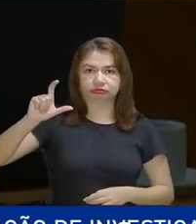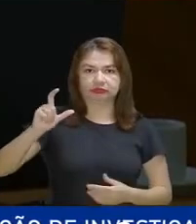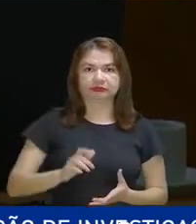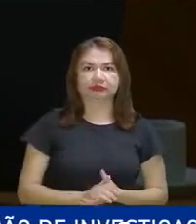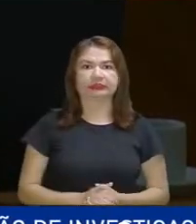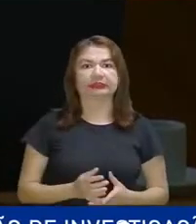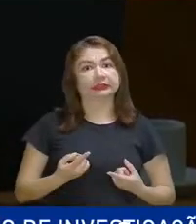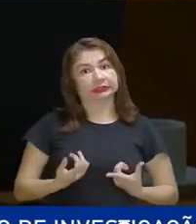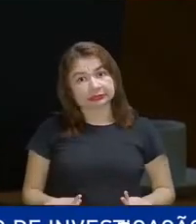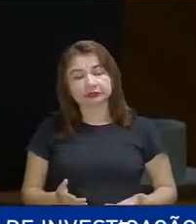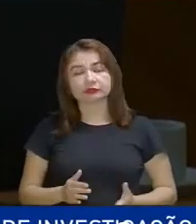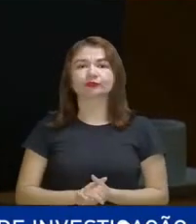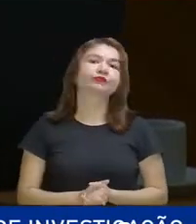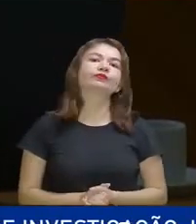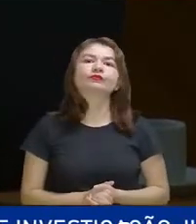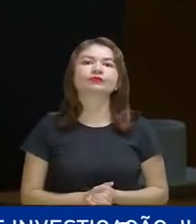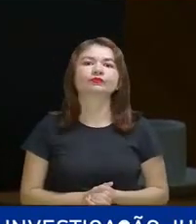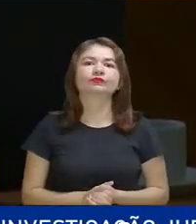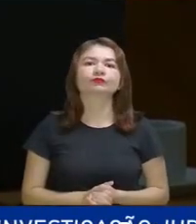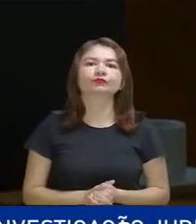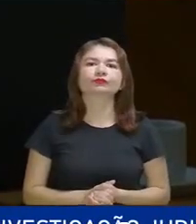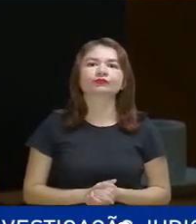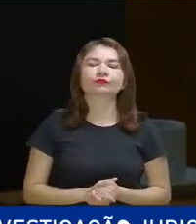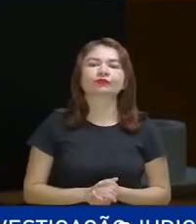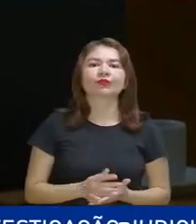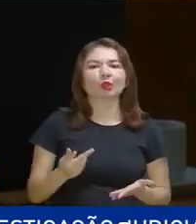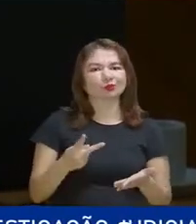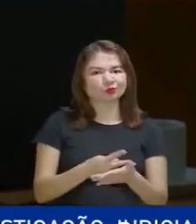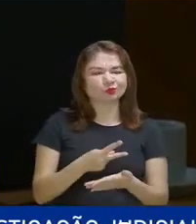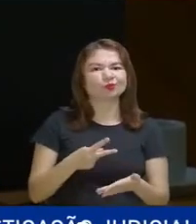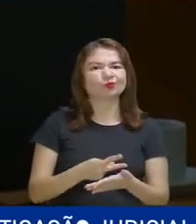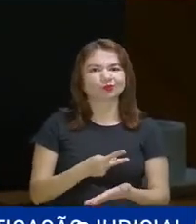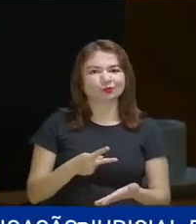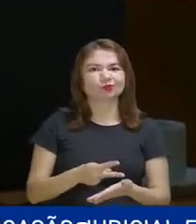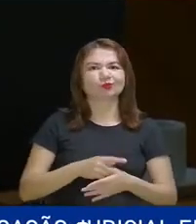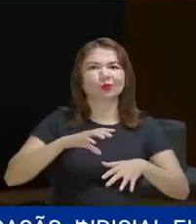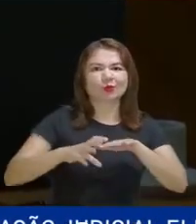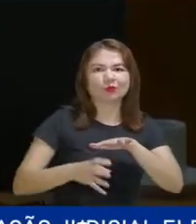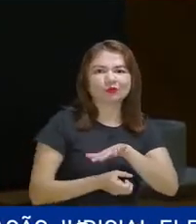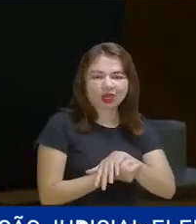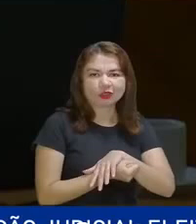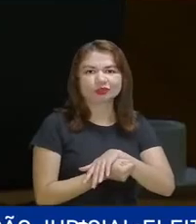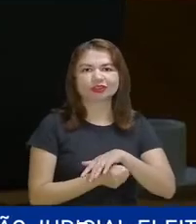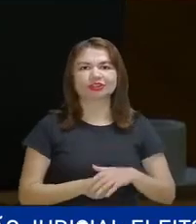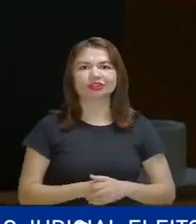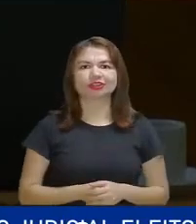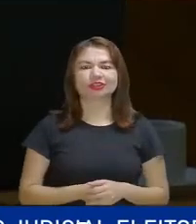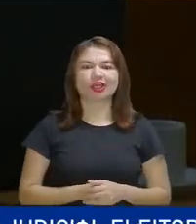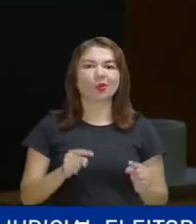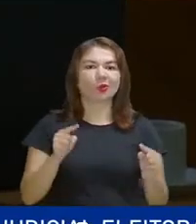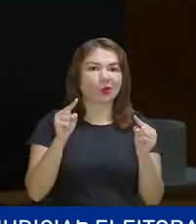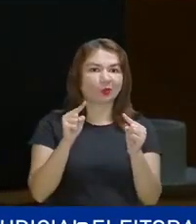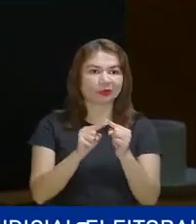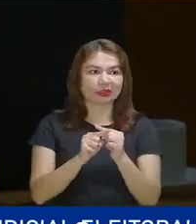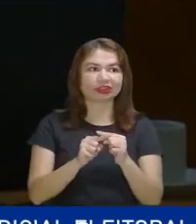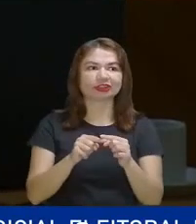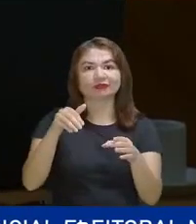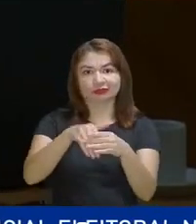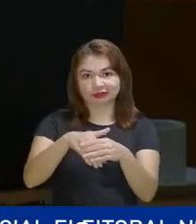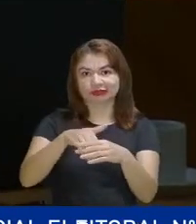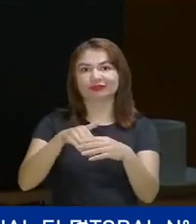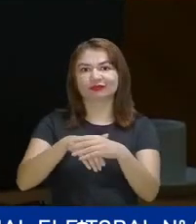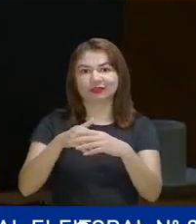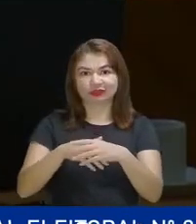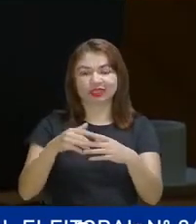Contudo, não se comprovou que tais fraudes administrativas possuíam fins eleitorais, sobretudo porque não se